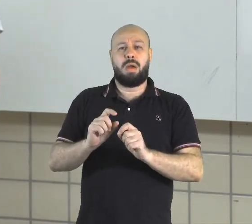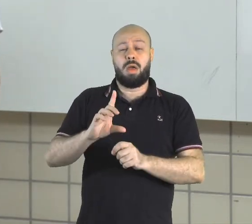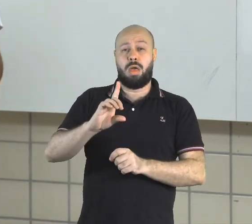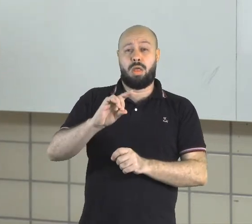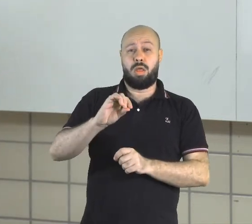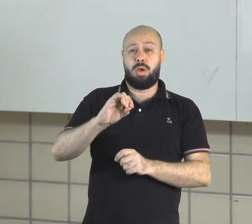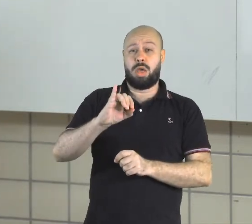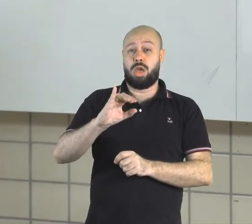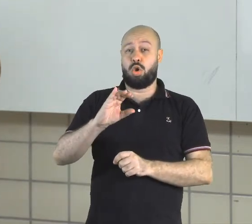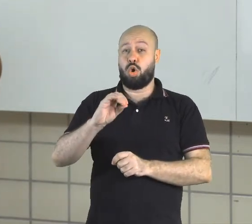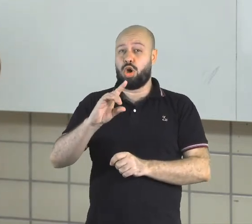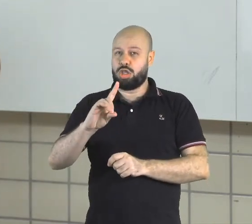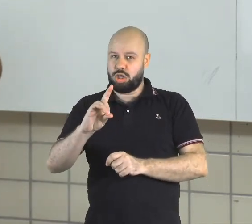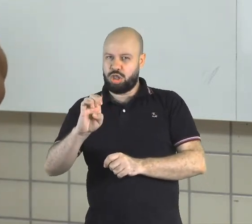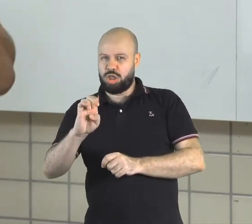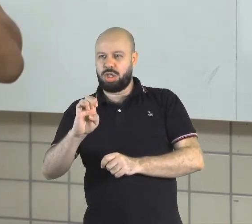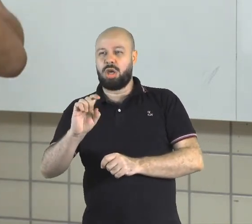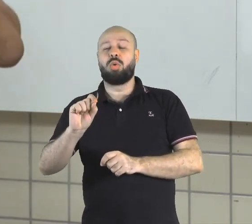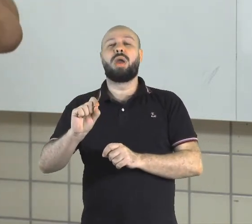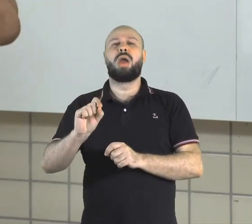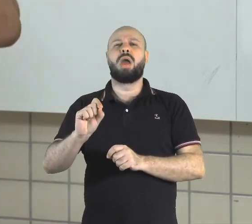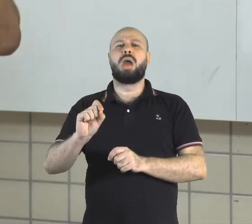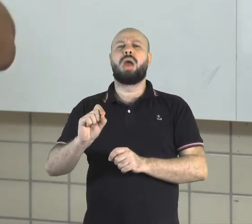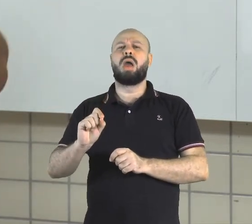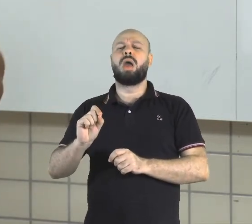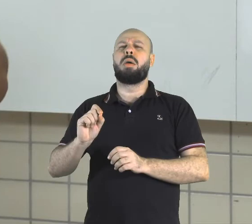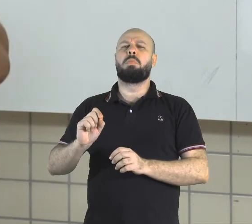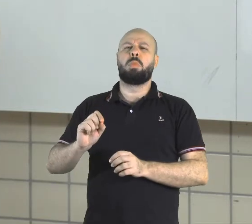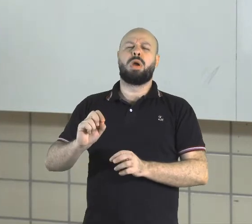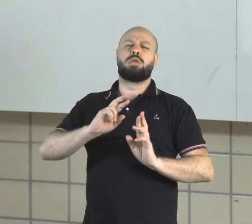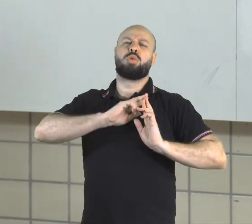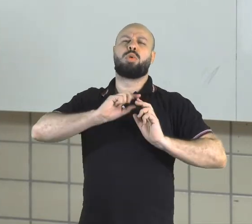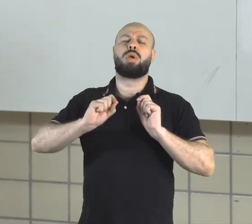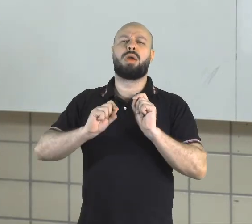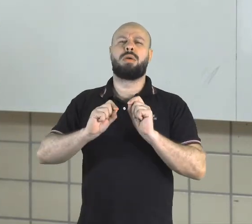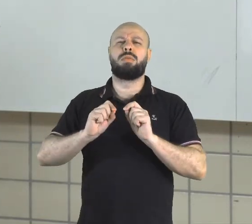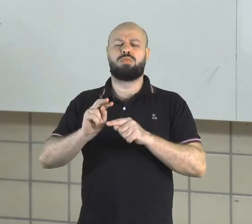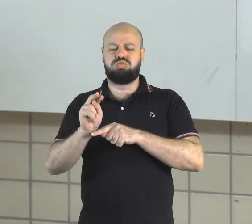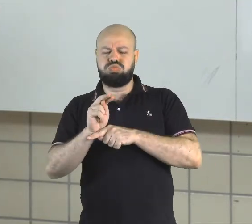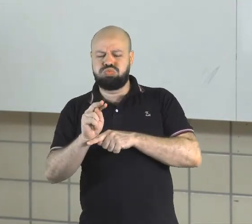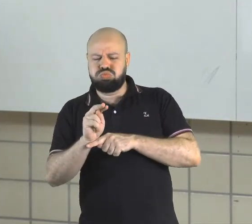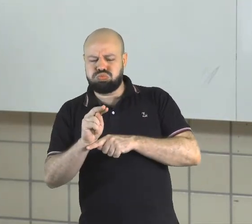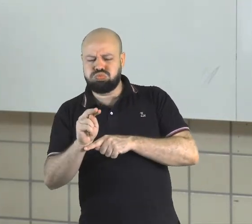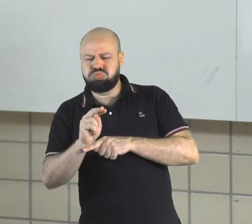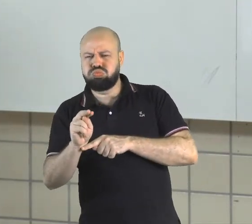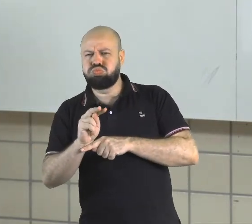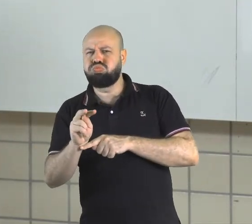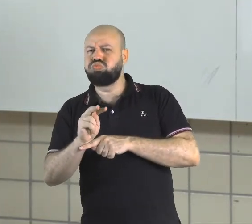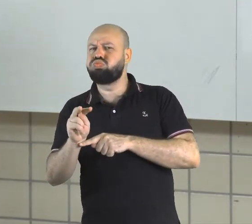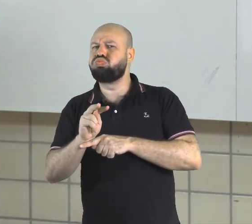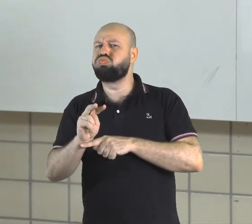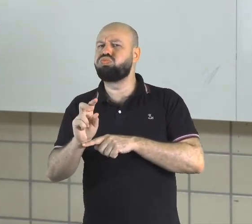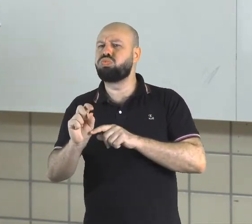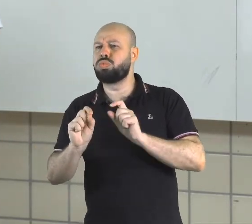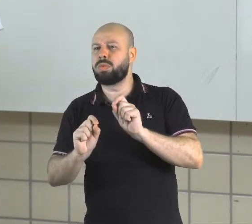DOI-CODE, responsável por organizar, fiscalizar e